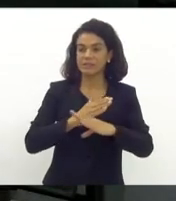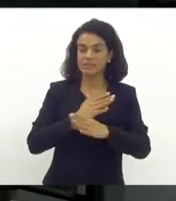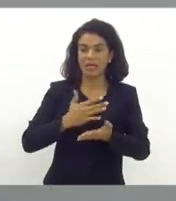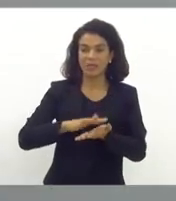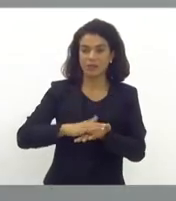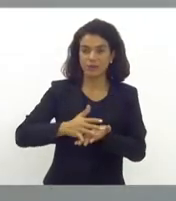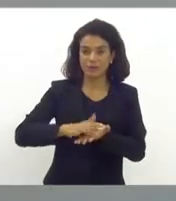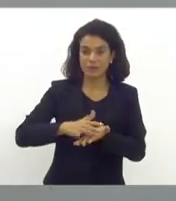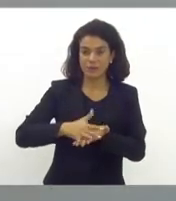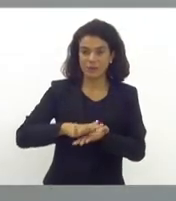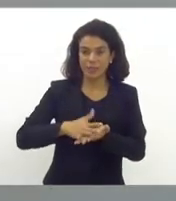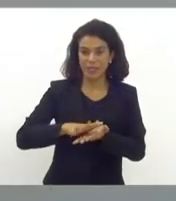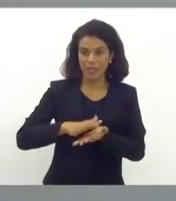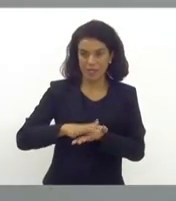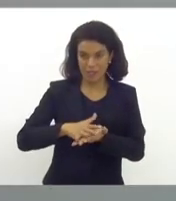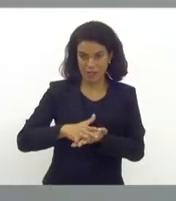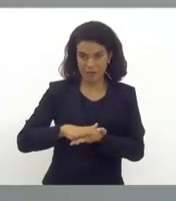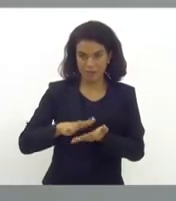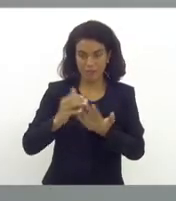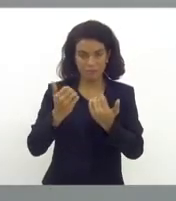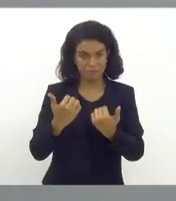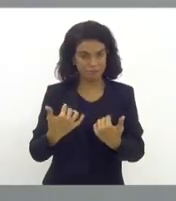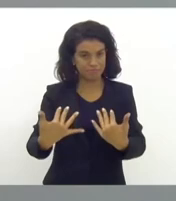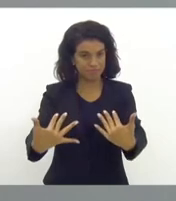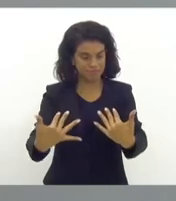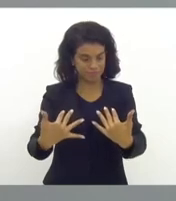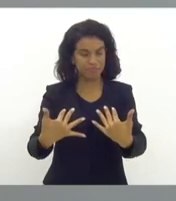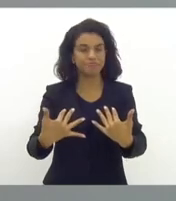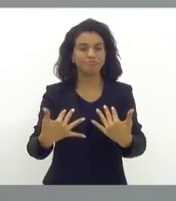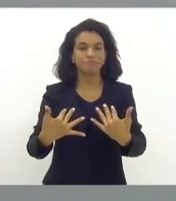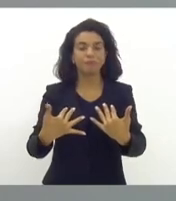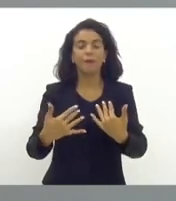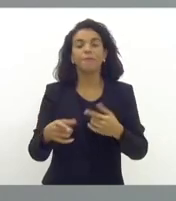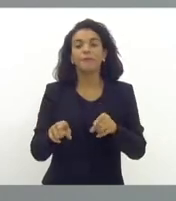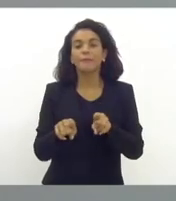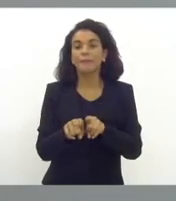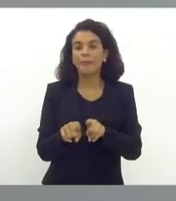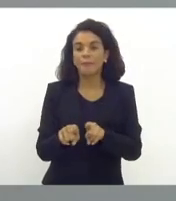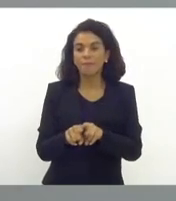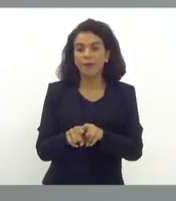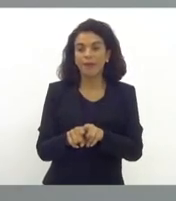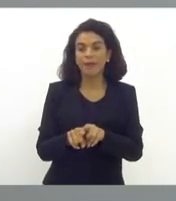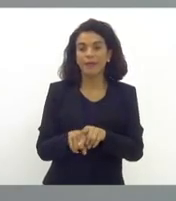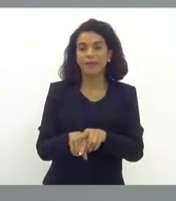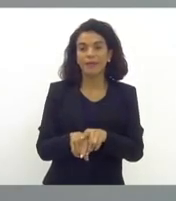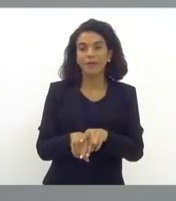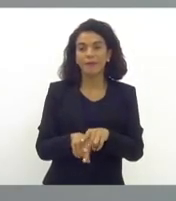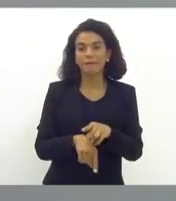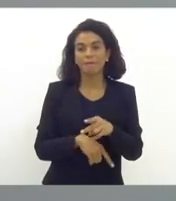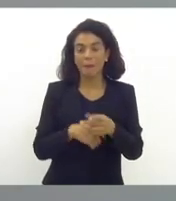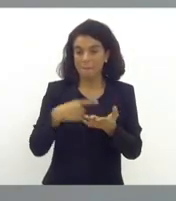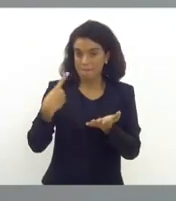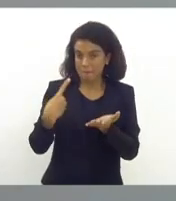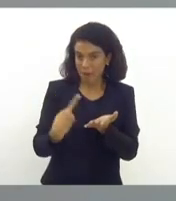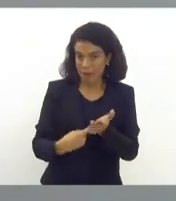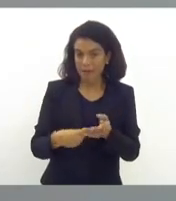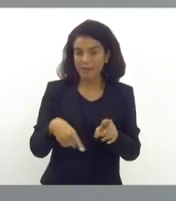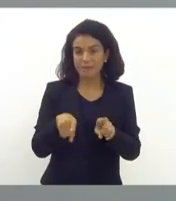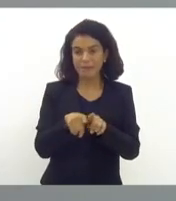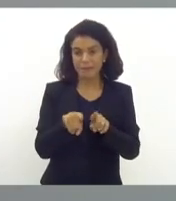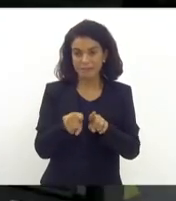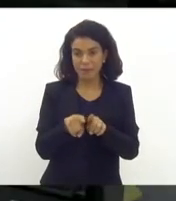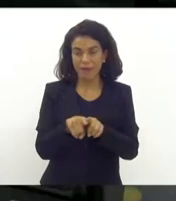É próximo a audiência vocês vão receber o convite e a próxima marcada do marco